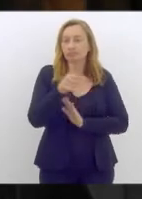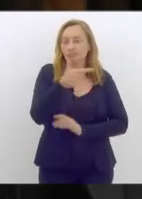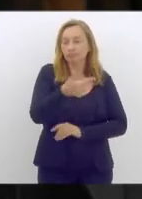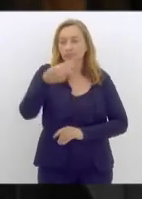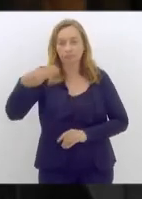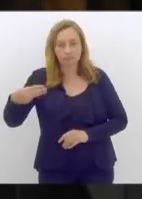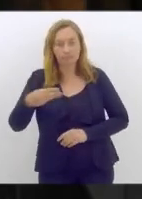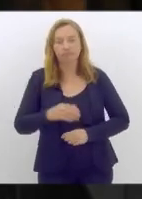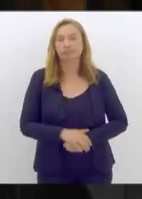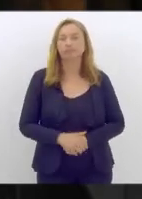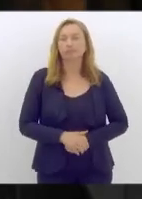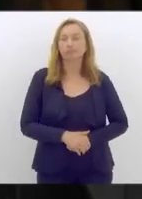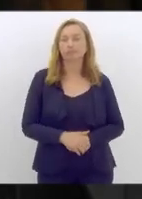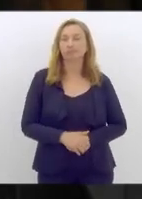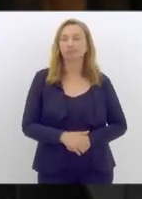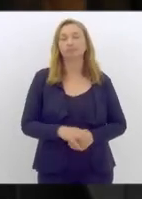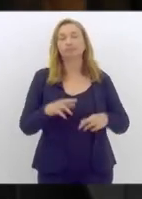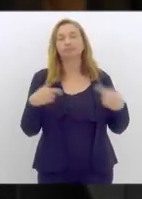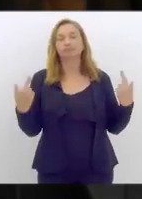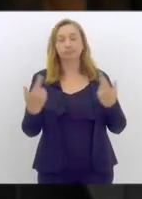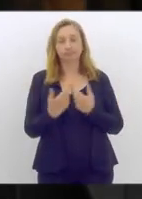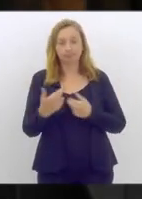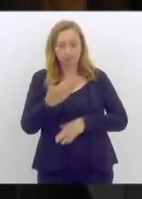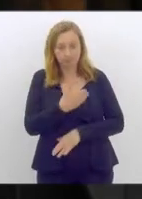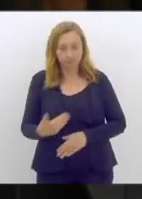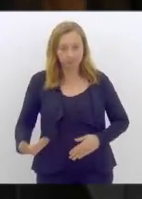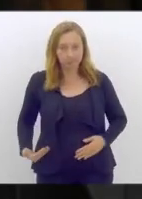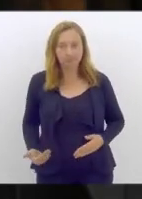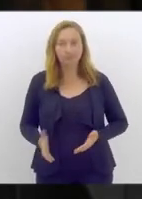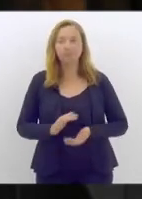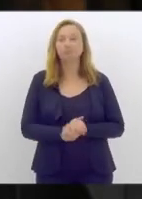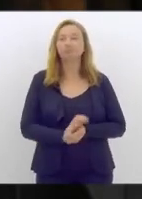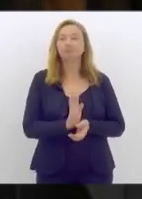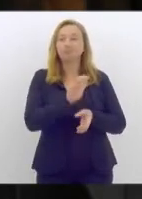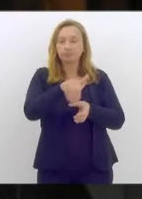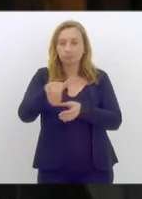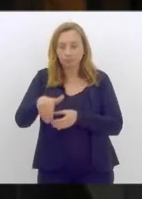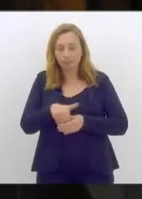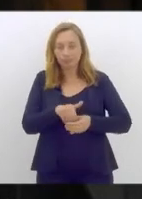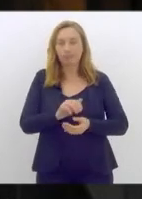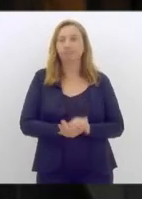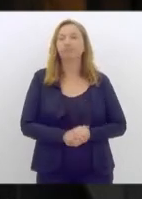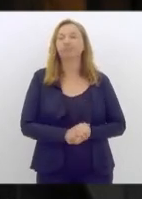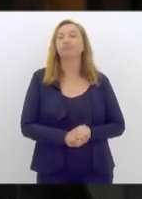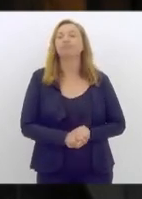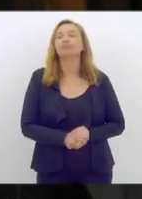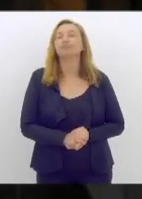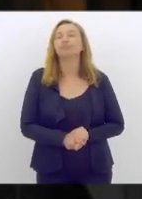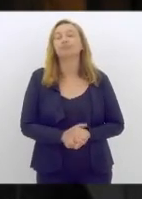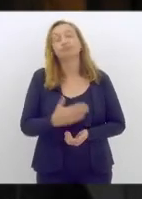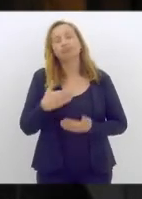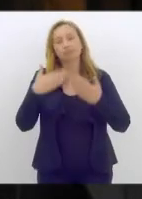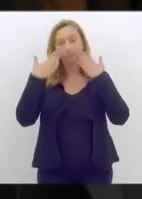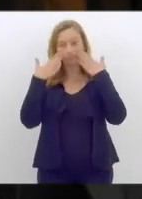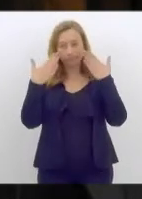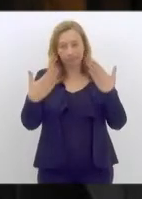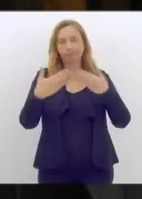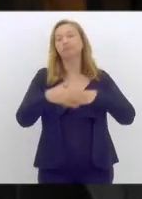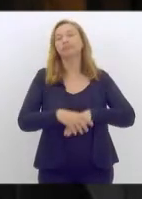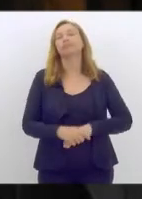e nessa audiência pública com votação eu apresentei